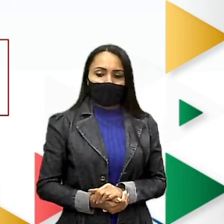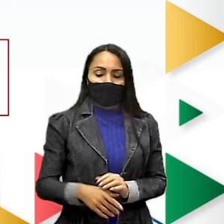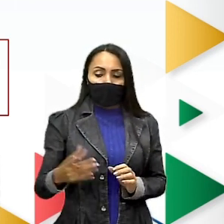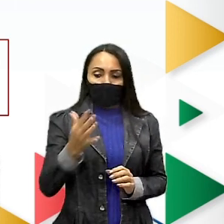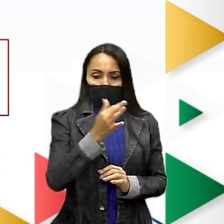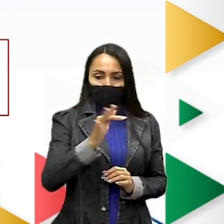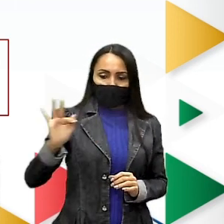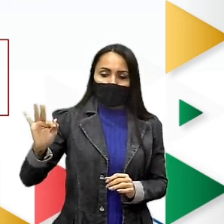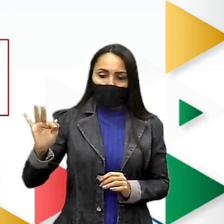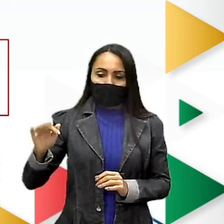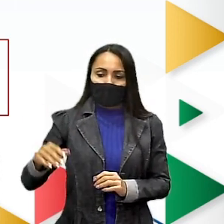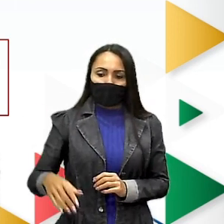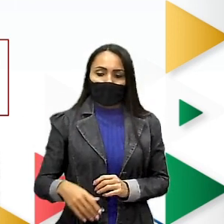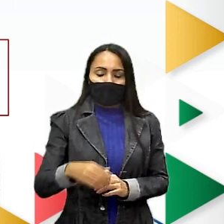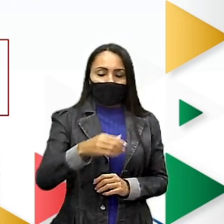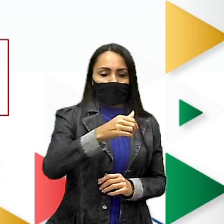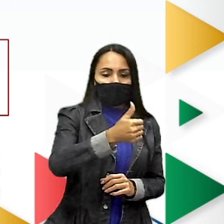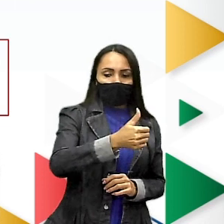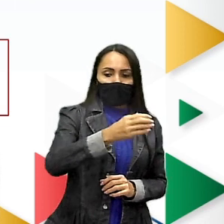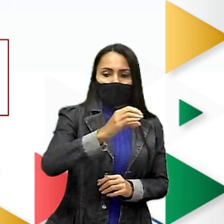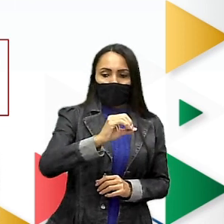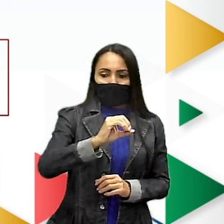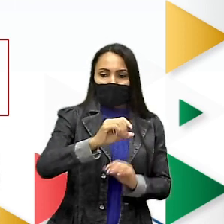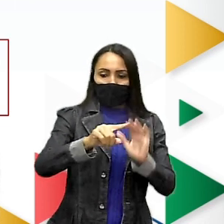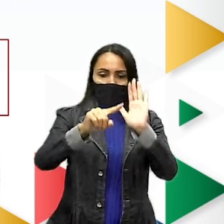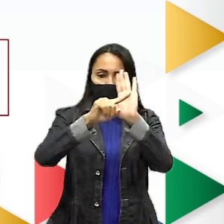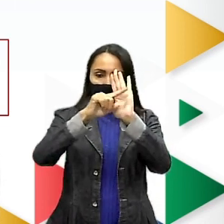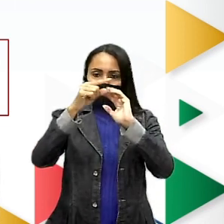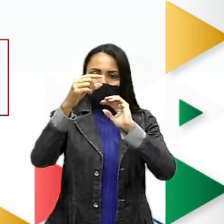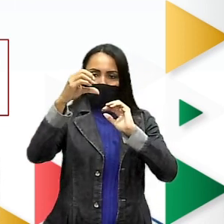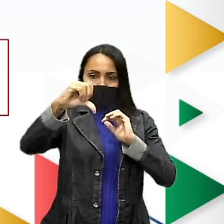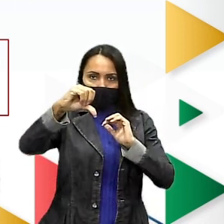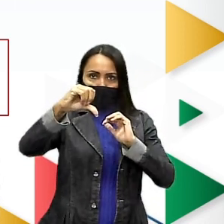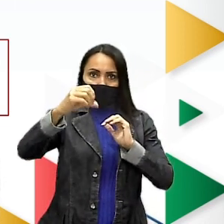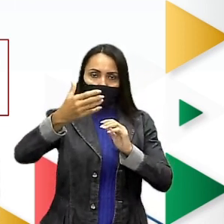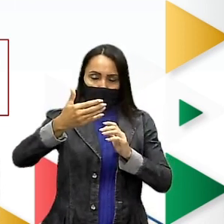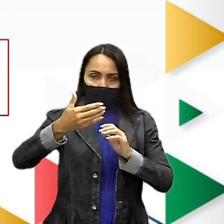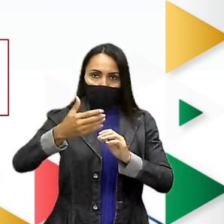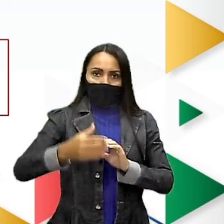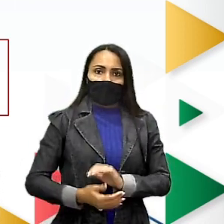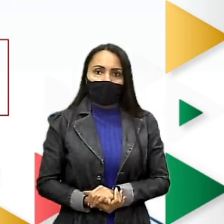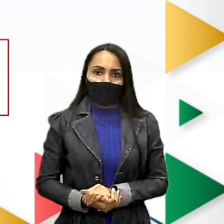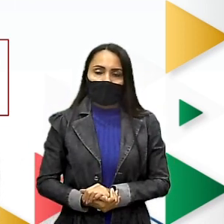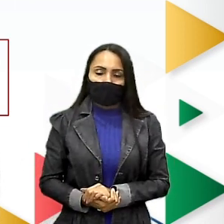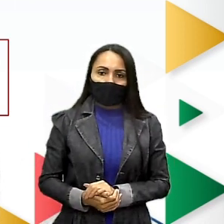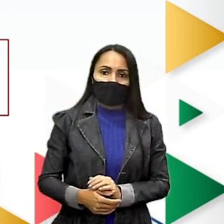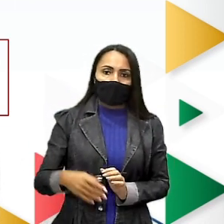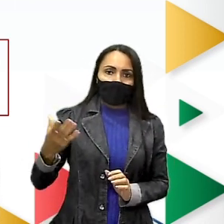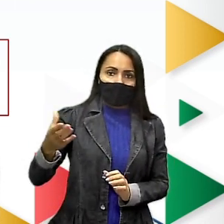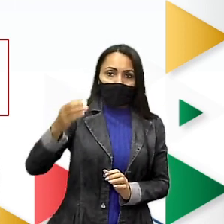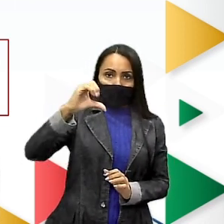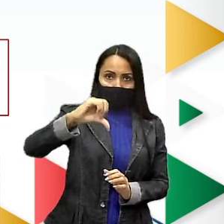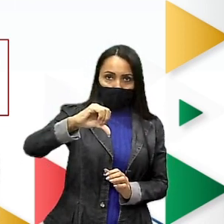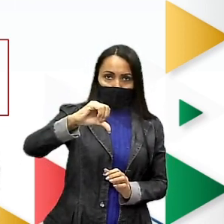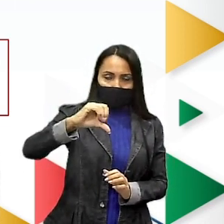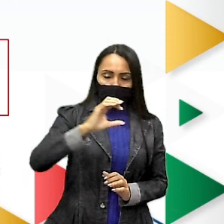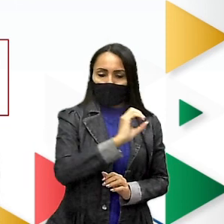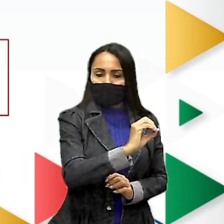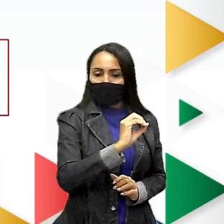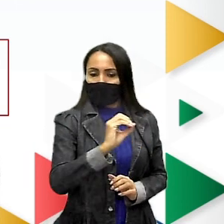notação científica seria 10 elevado a menos 9, ou seja, 9 zeros após a casa decimal aí,